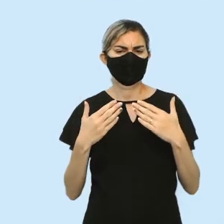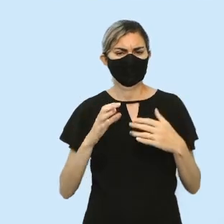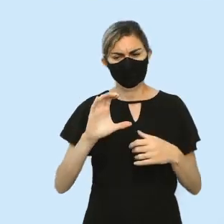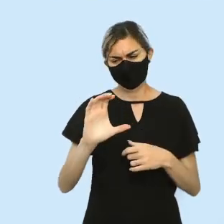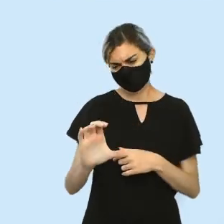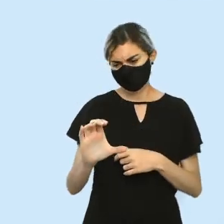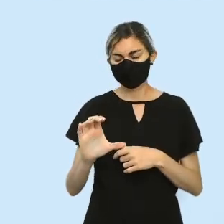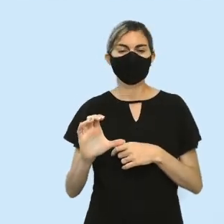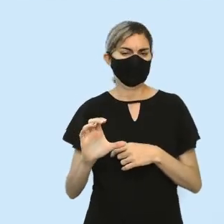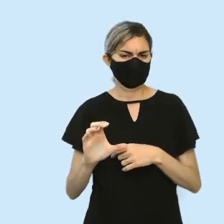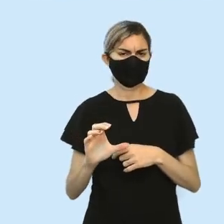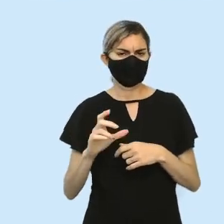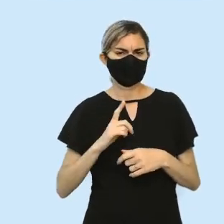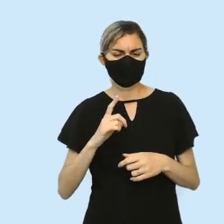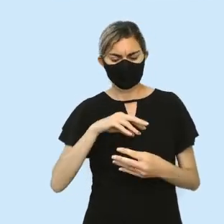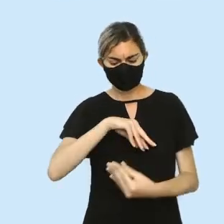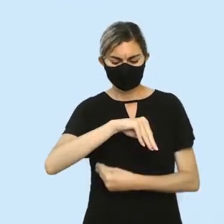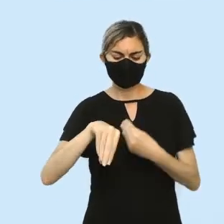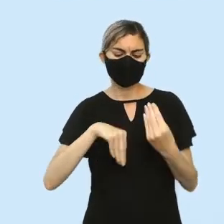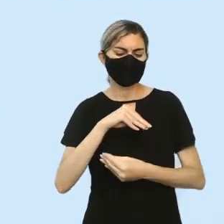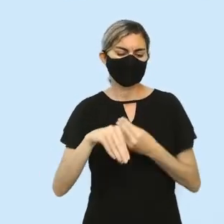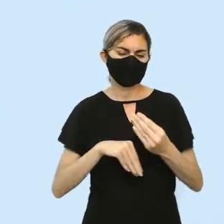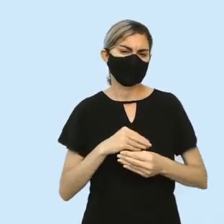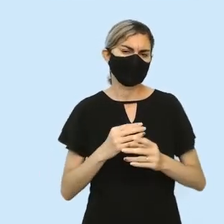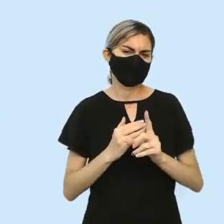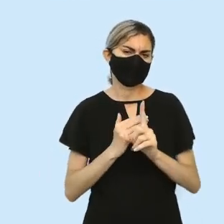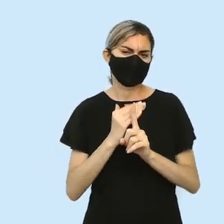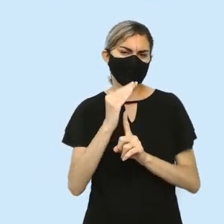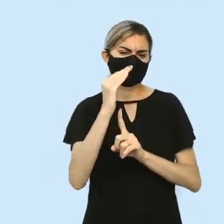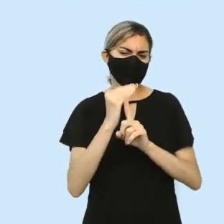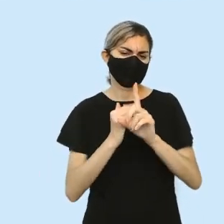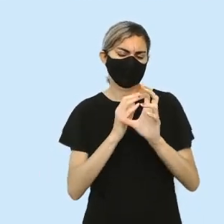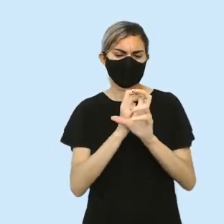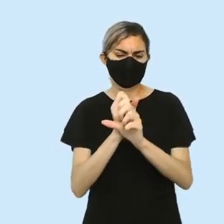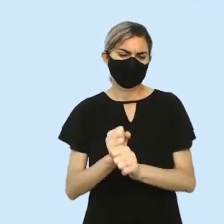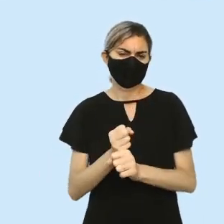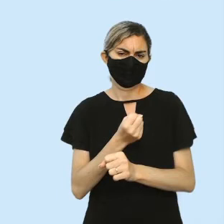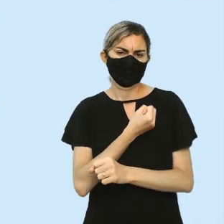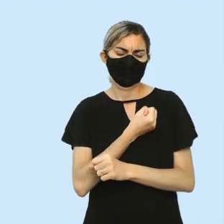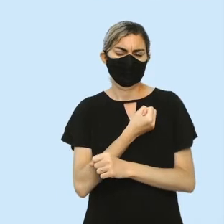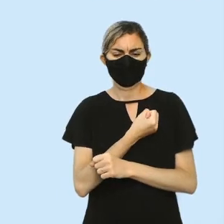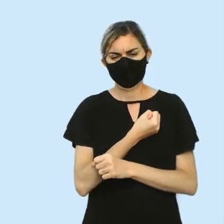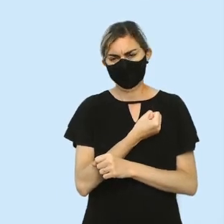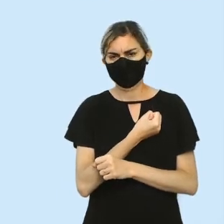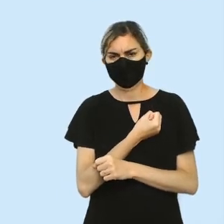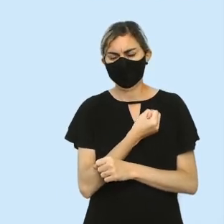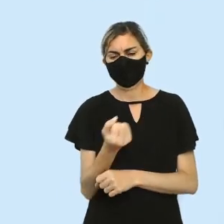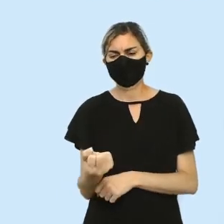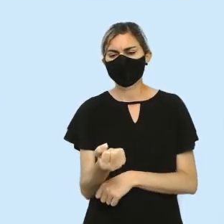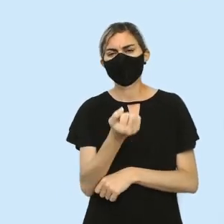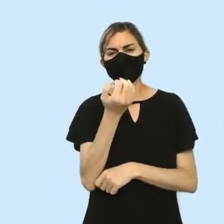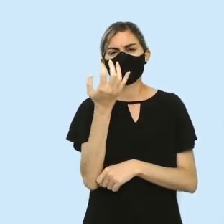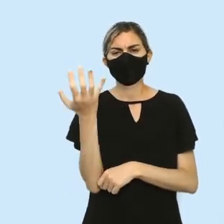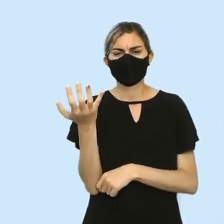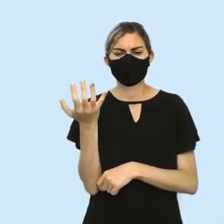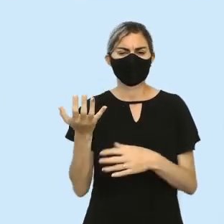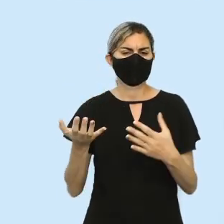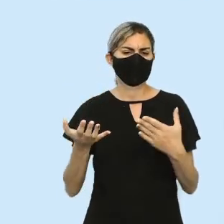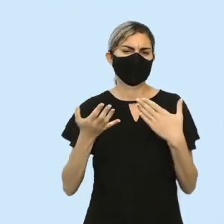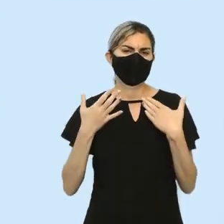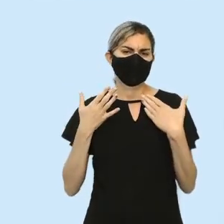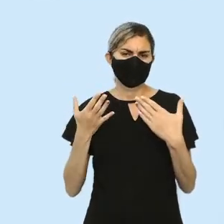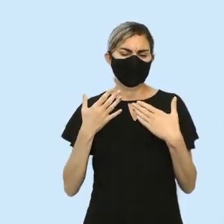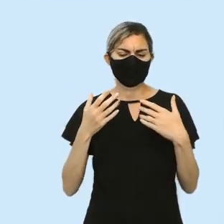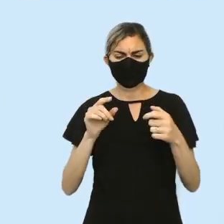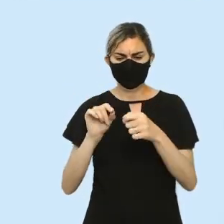C, de uma substância, mede numericamente a quantidade de calor